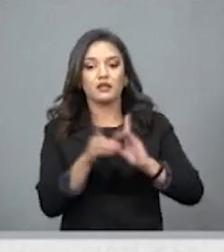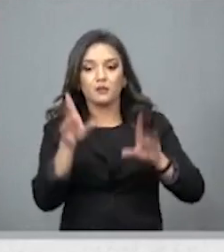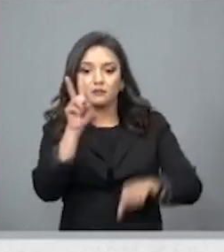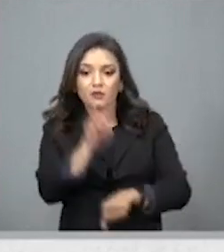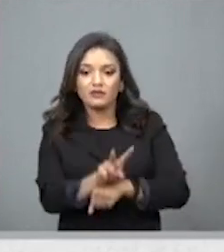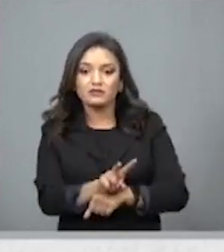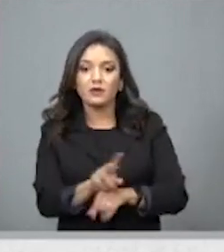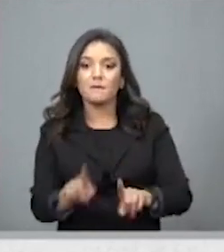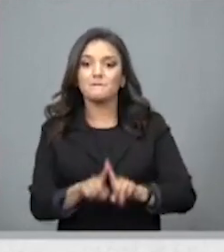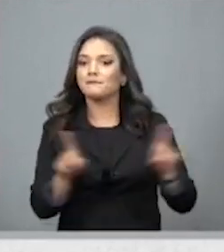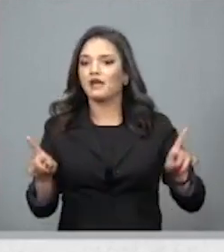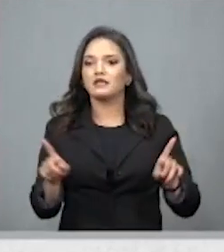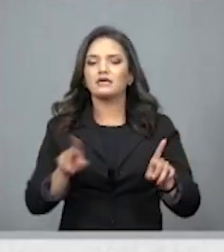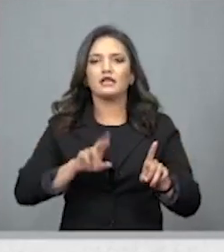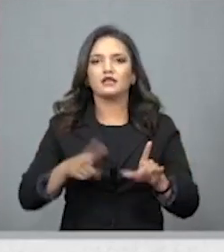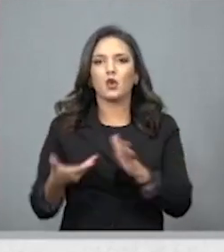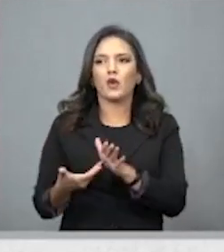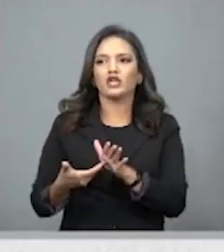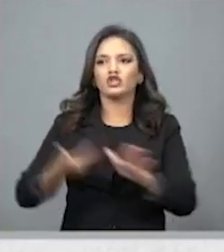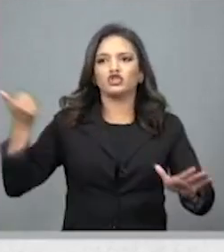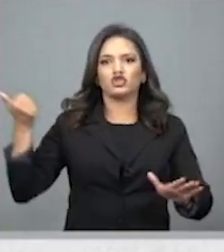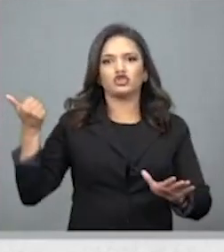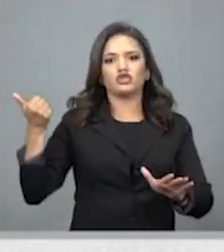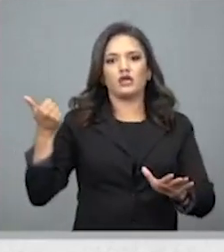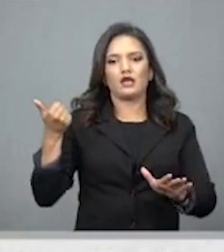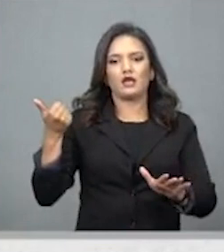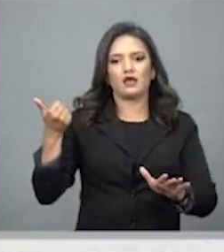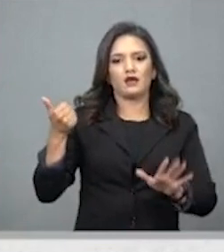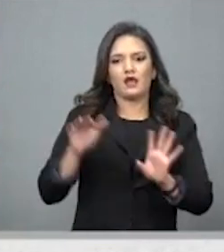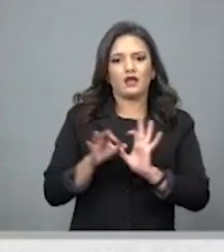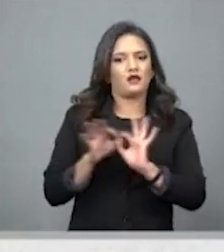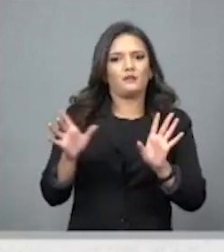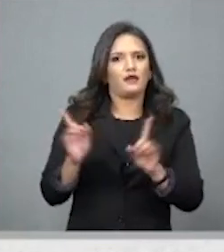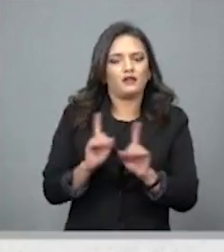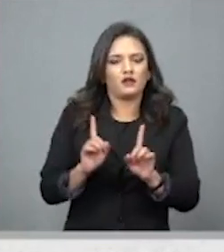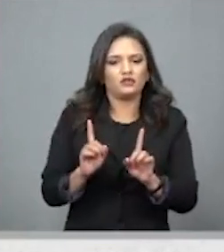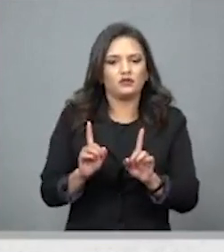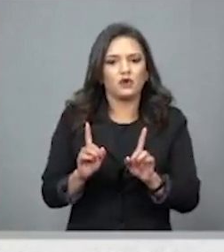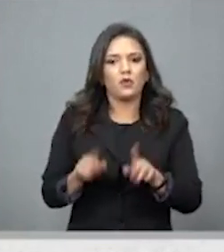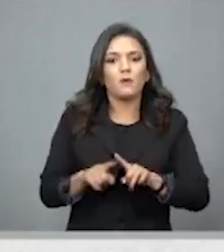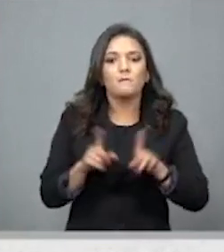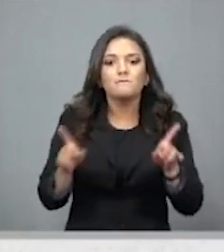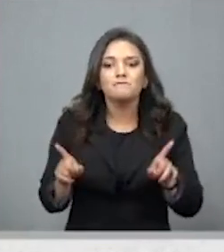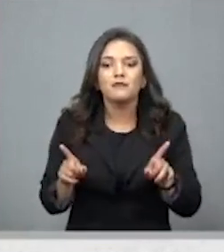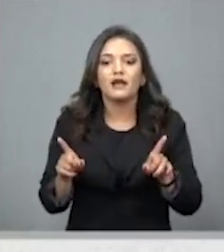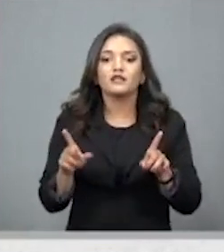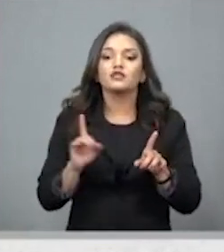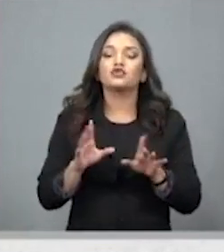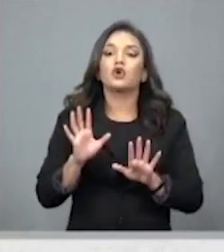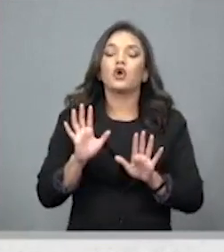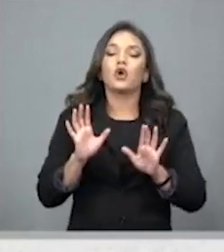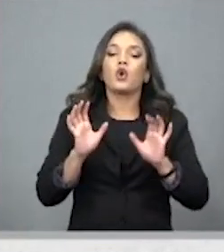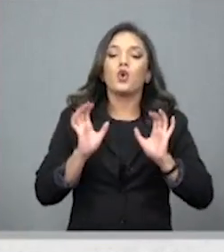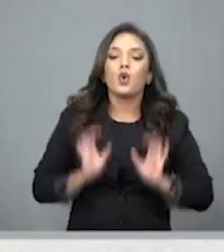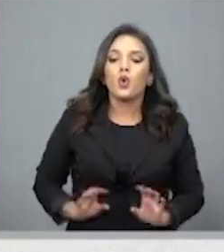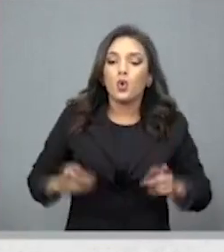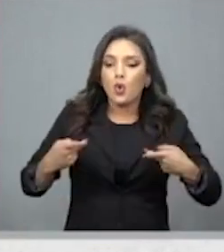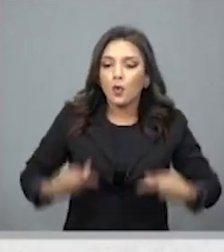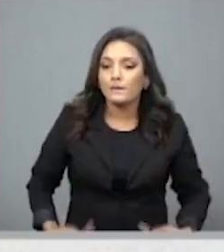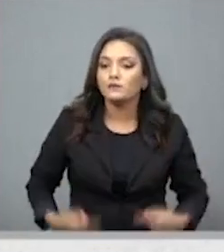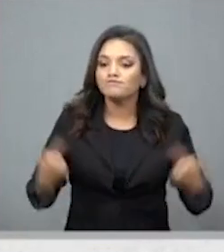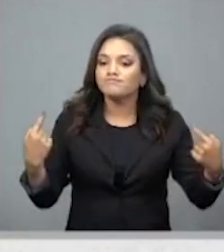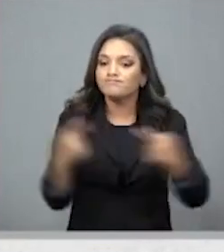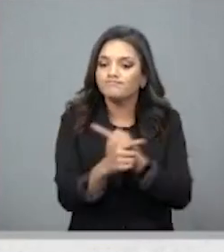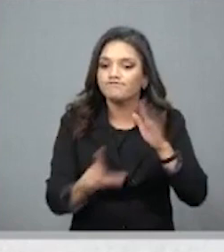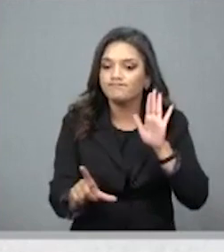imagina suprimir a liberdade de expressão mas apenas os comportamentos ilícitos e